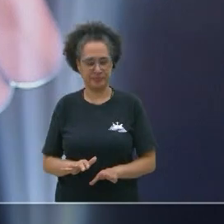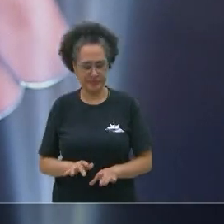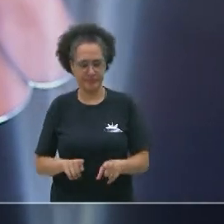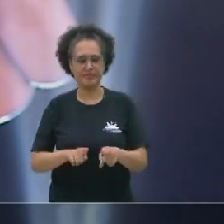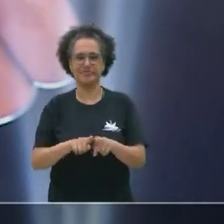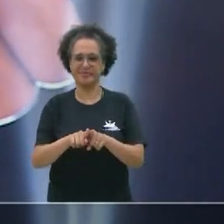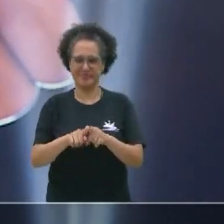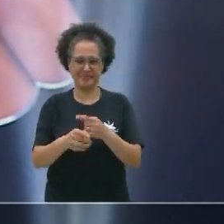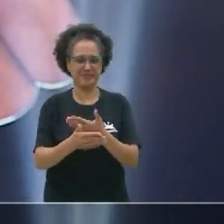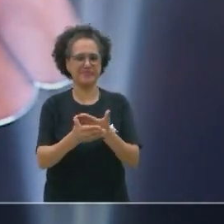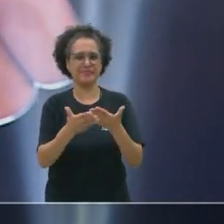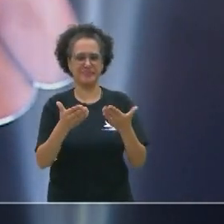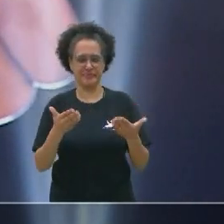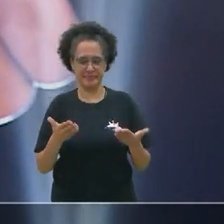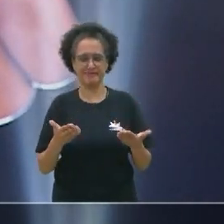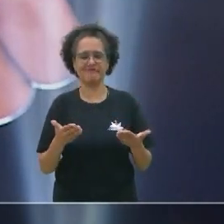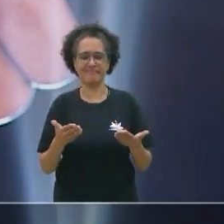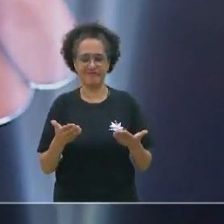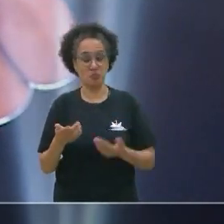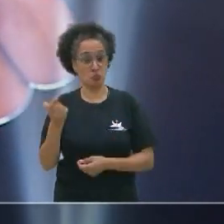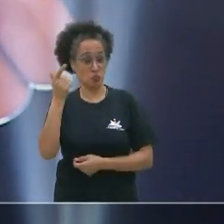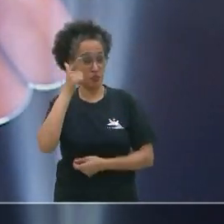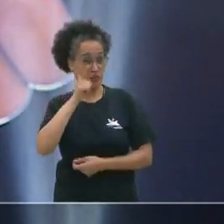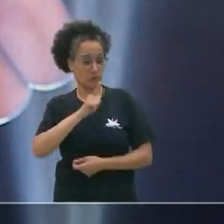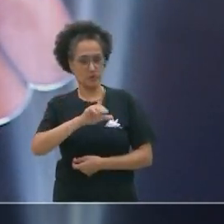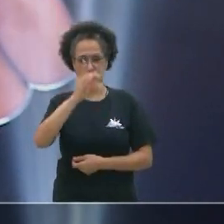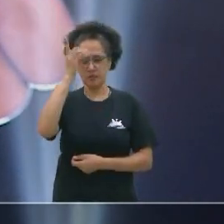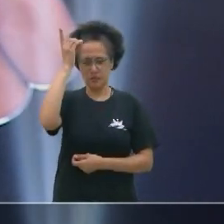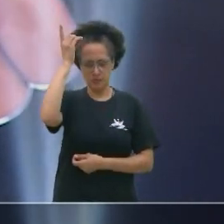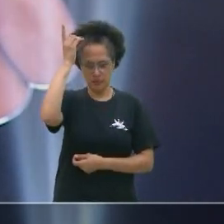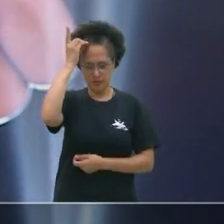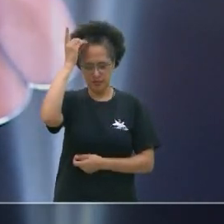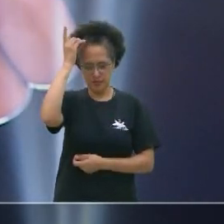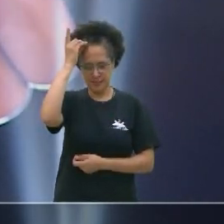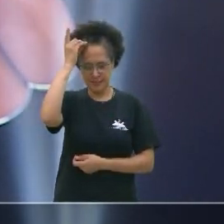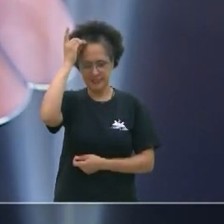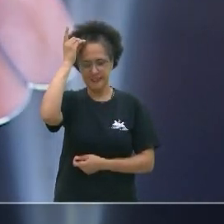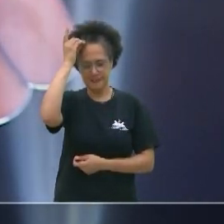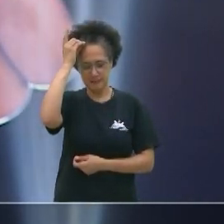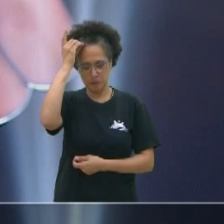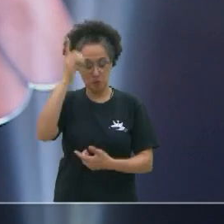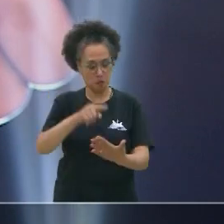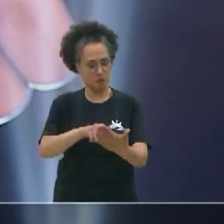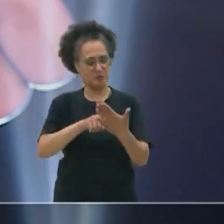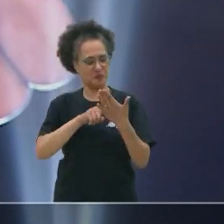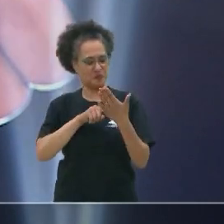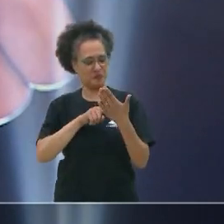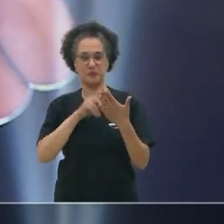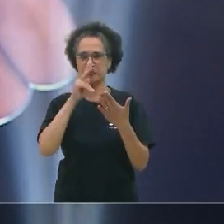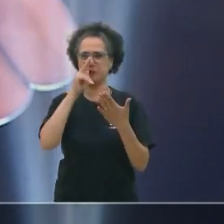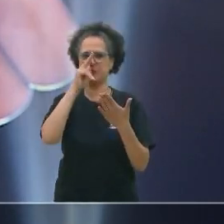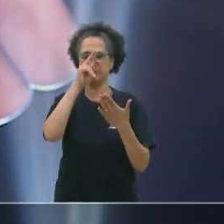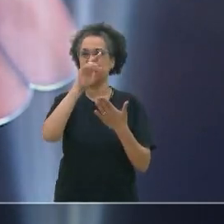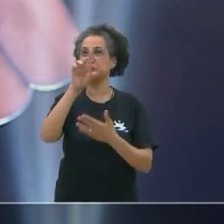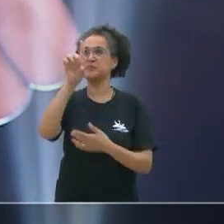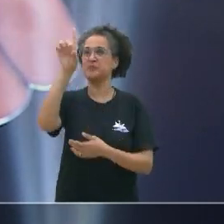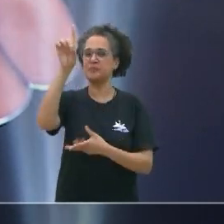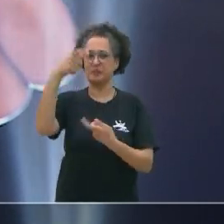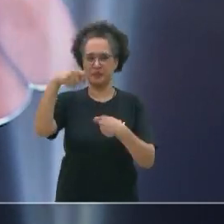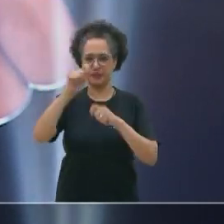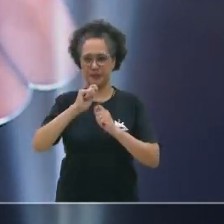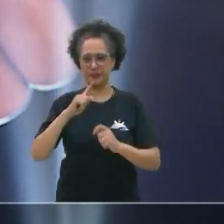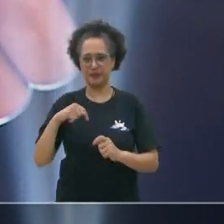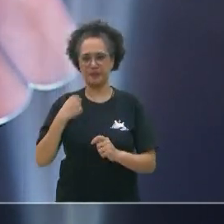irmãs, adquirir este dom revela-nos realmente esta força que Deus nos oferece.